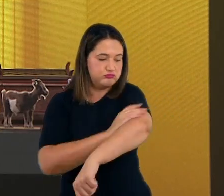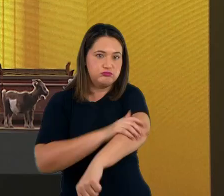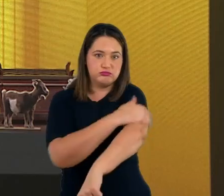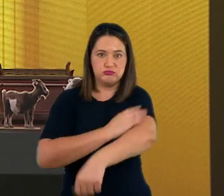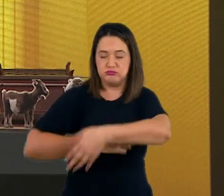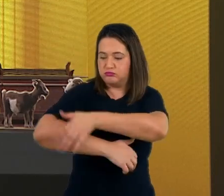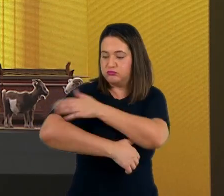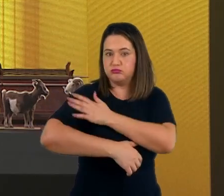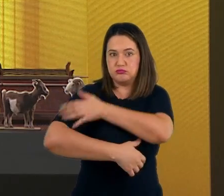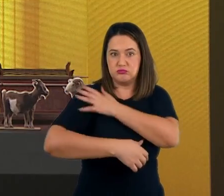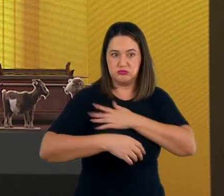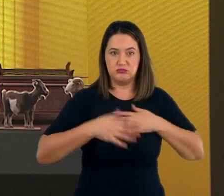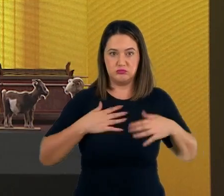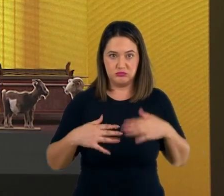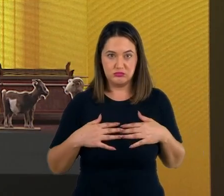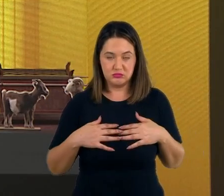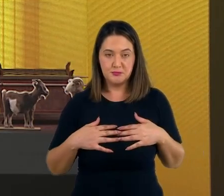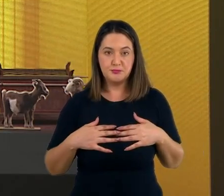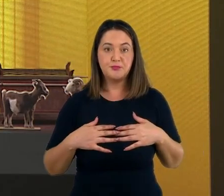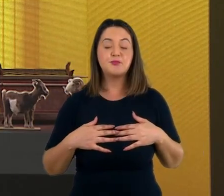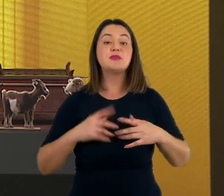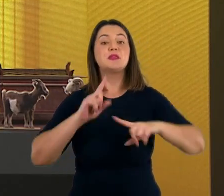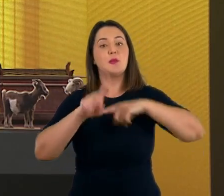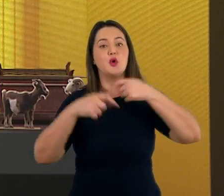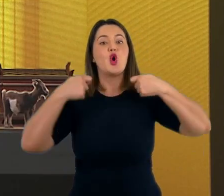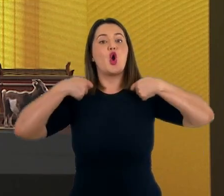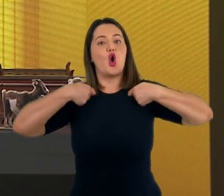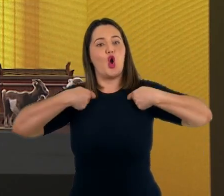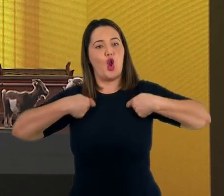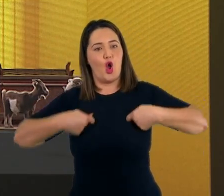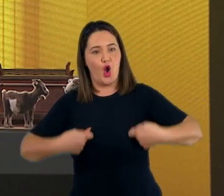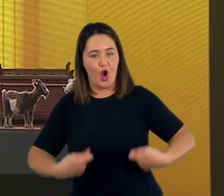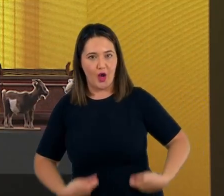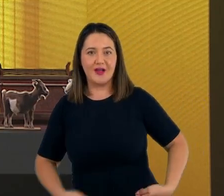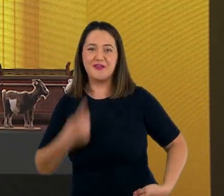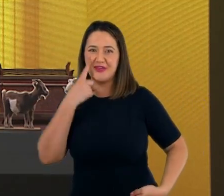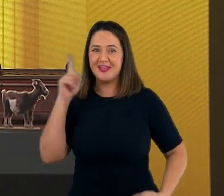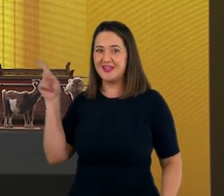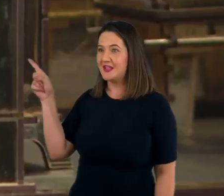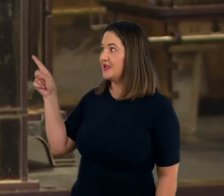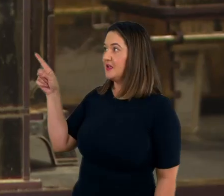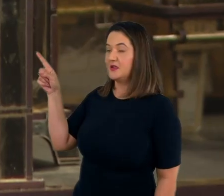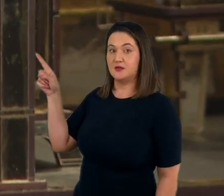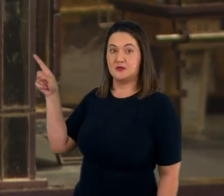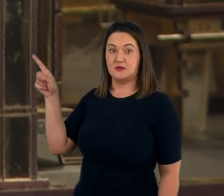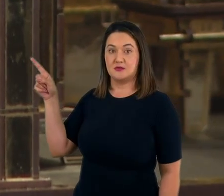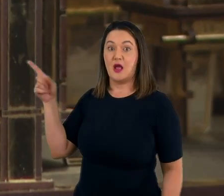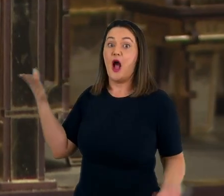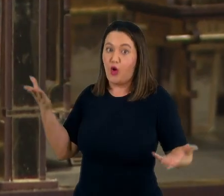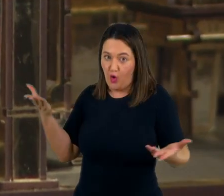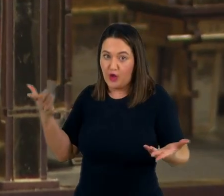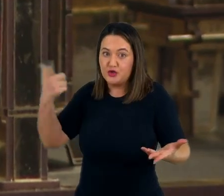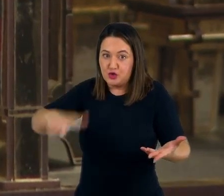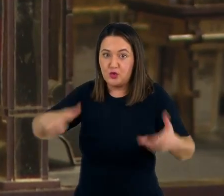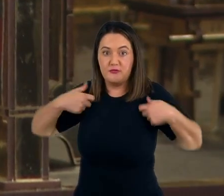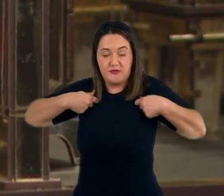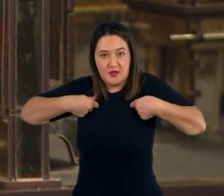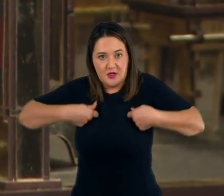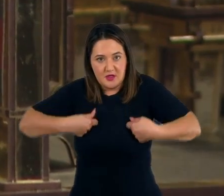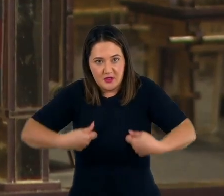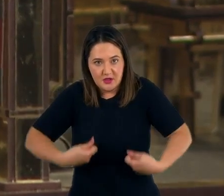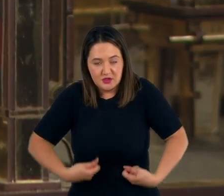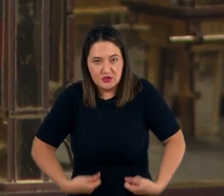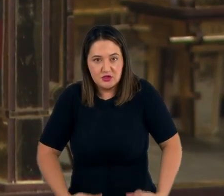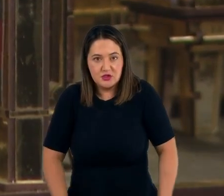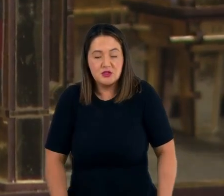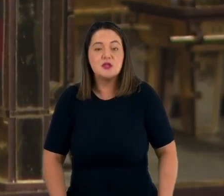sua vestidura regular de sumo sacerdote, esta que eu mostrei para vocês aqui, que tem a estola, tem outros elementos. Aí ele vestia de